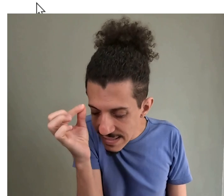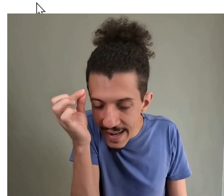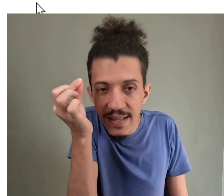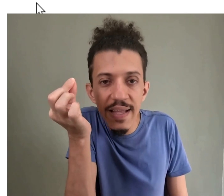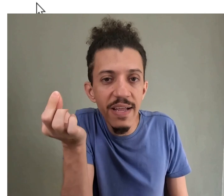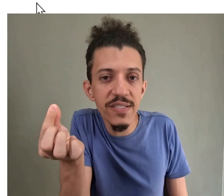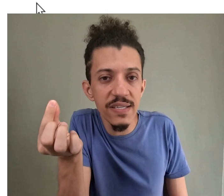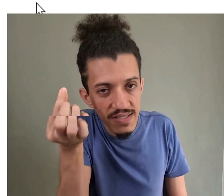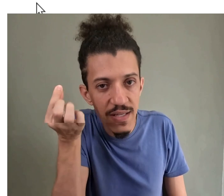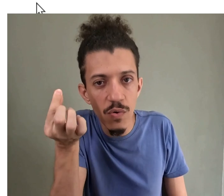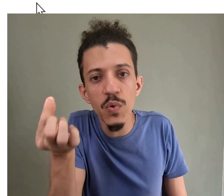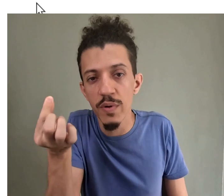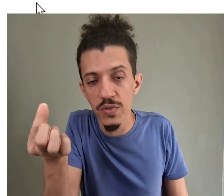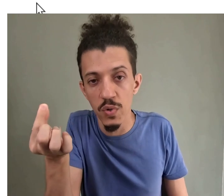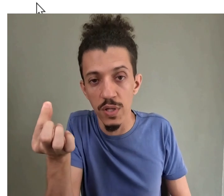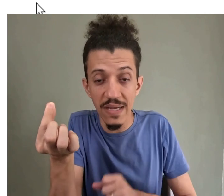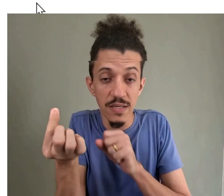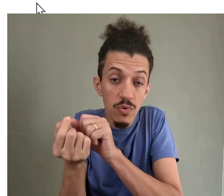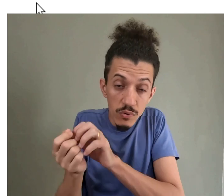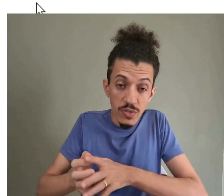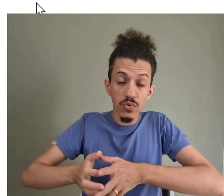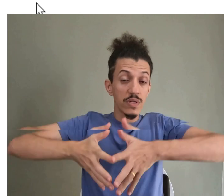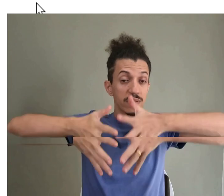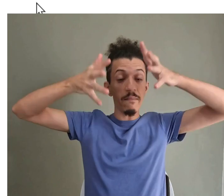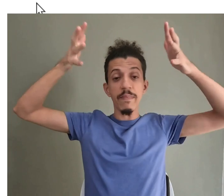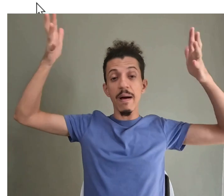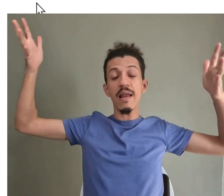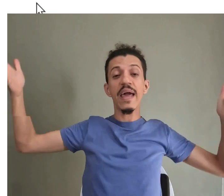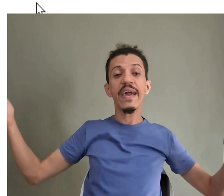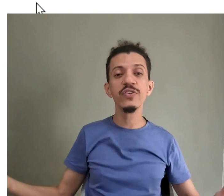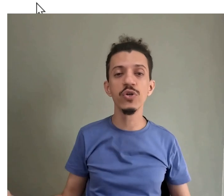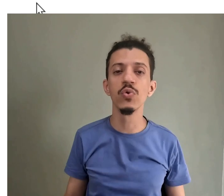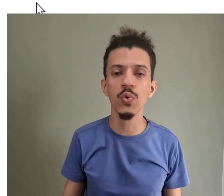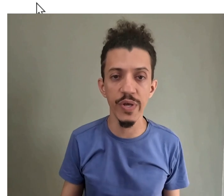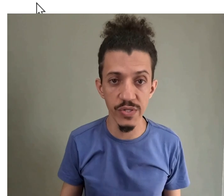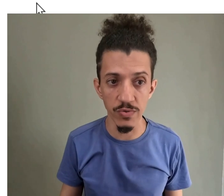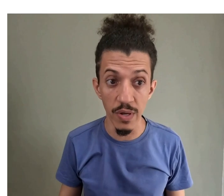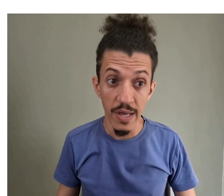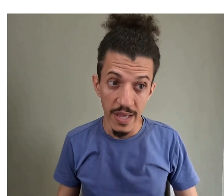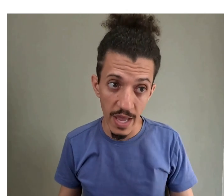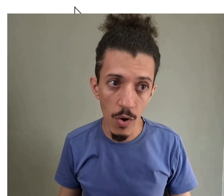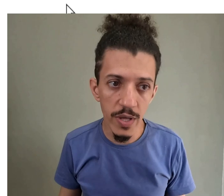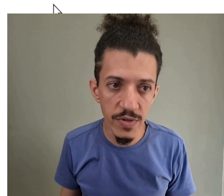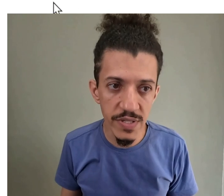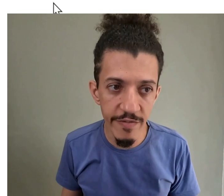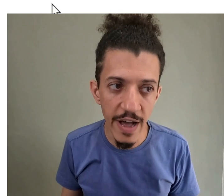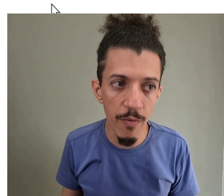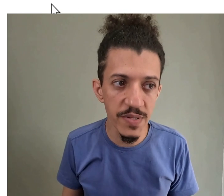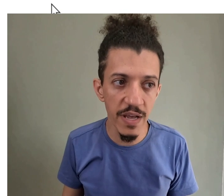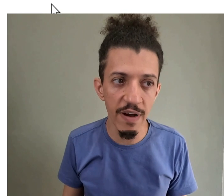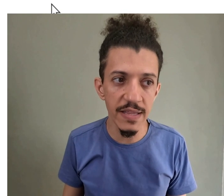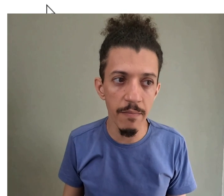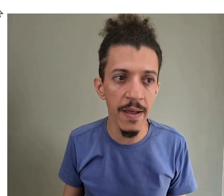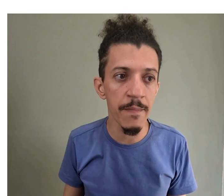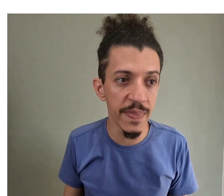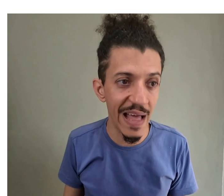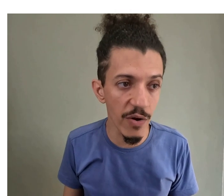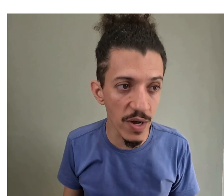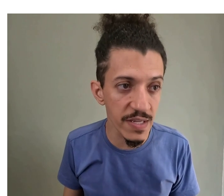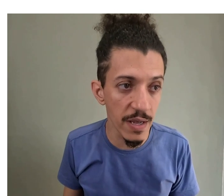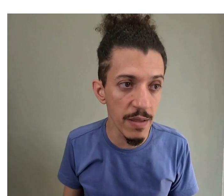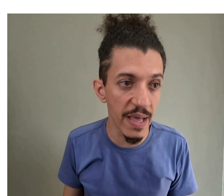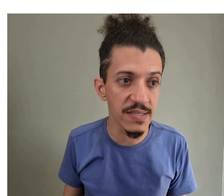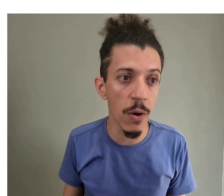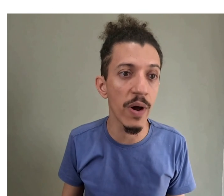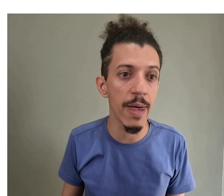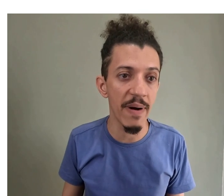pequenas características, sim, da cultura surda, mas a cultura surda está para além de tudo isso, e é o que você vai observar também na